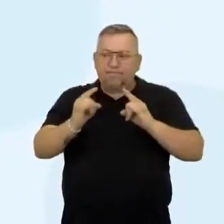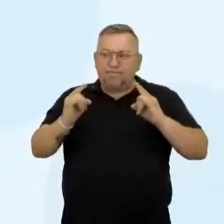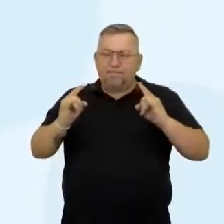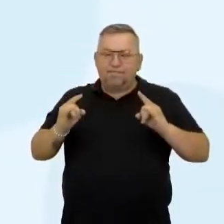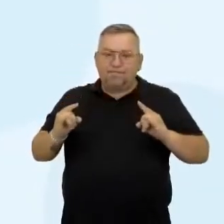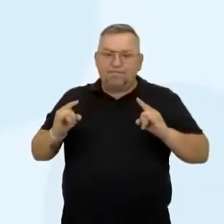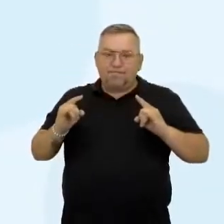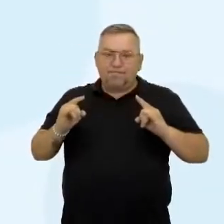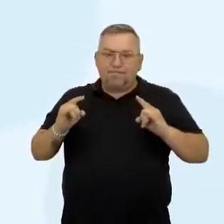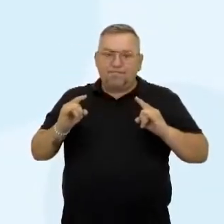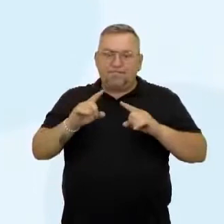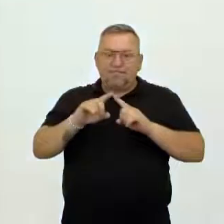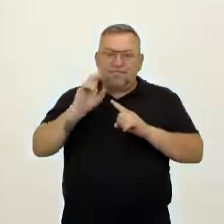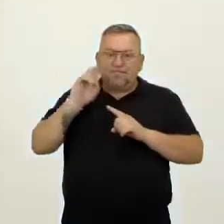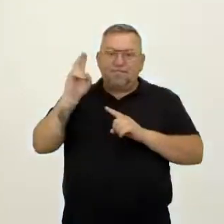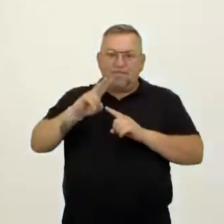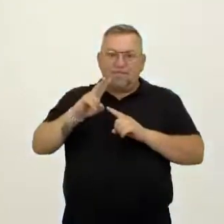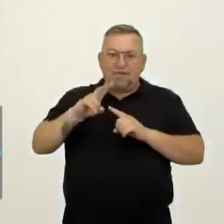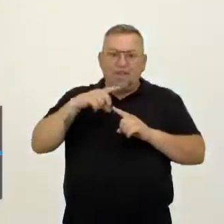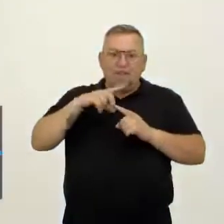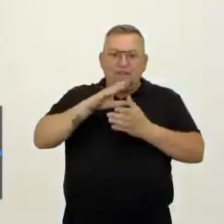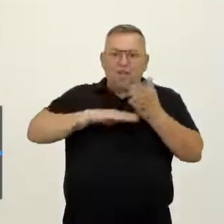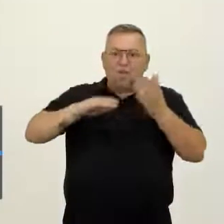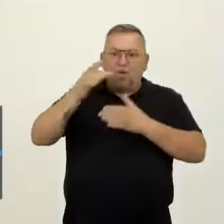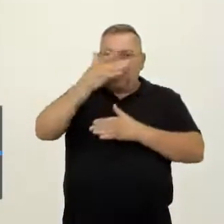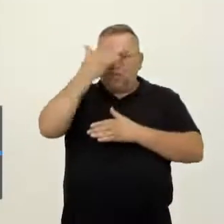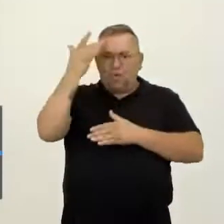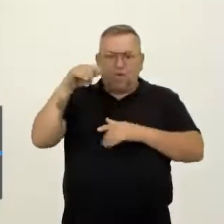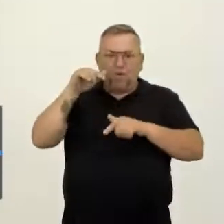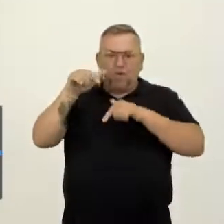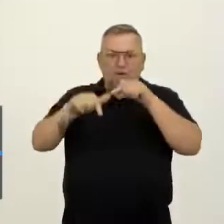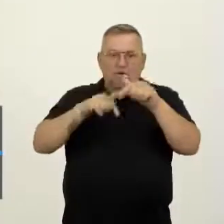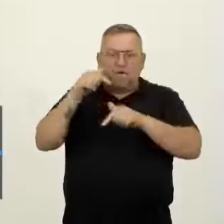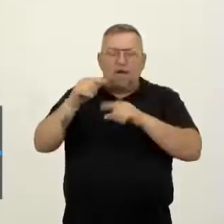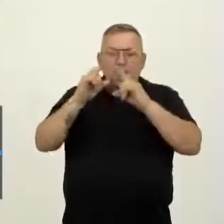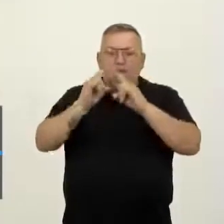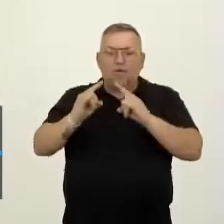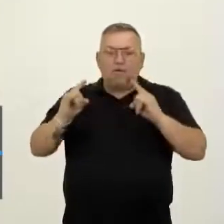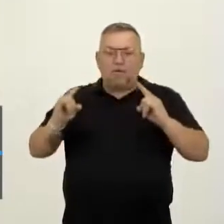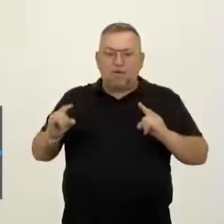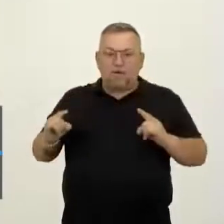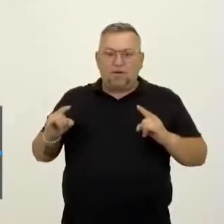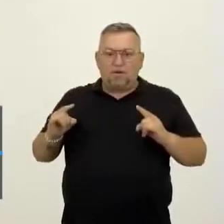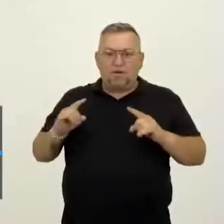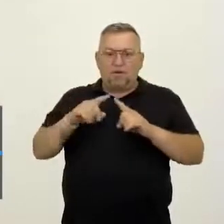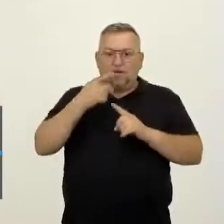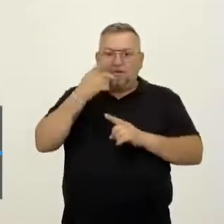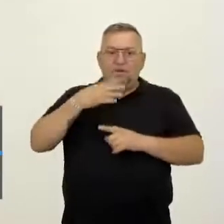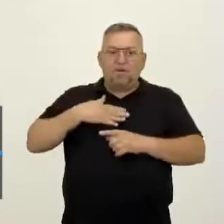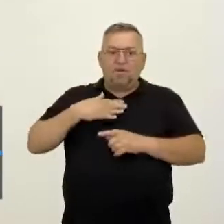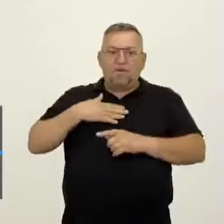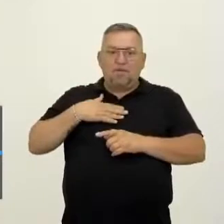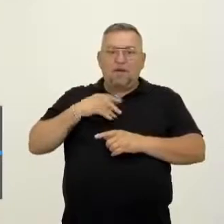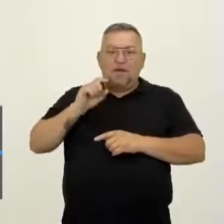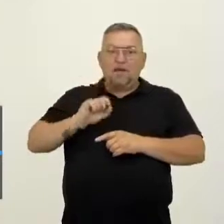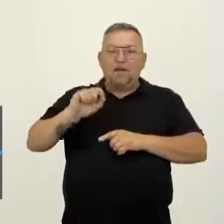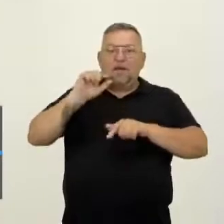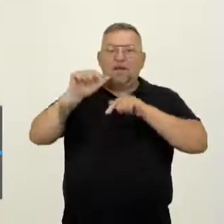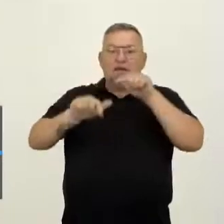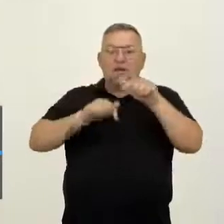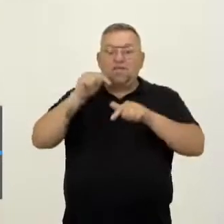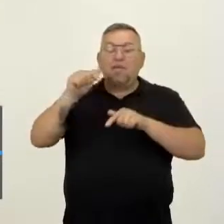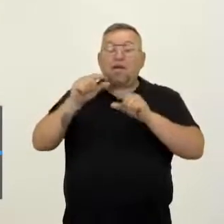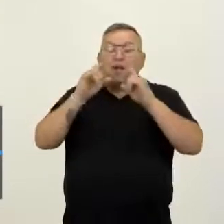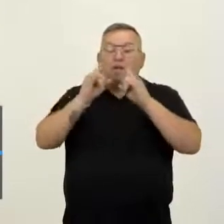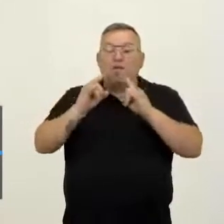assim, abre a caixa, assim, pensa em todo mundo que trabalha no circo. E conta aqui para o professor Anderson, quem trabalha no